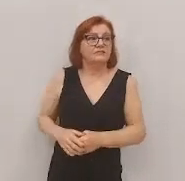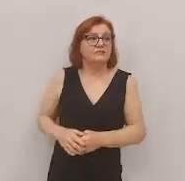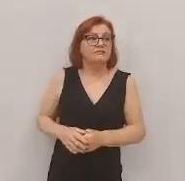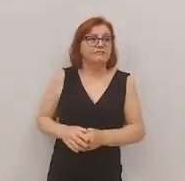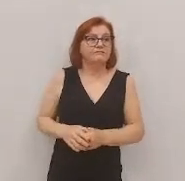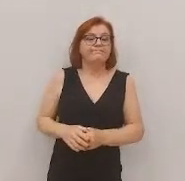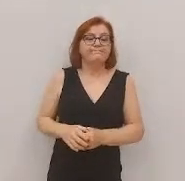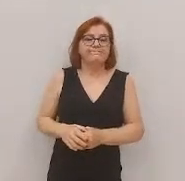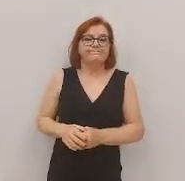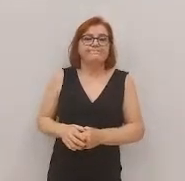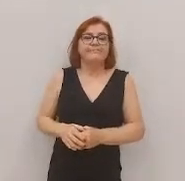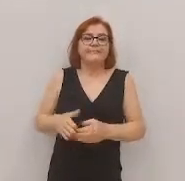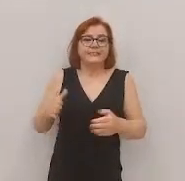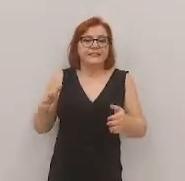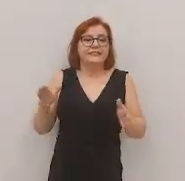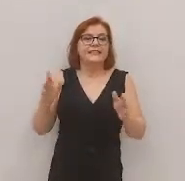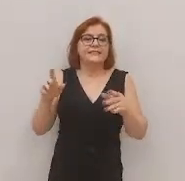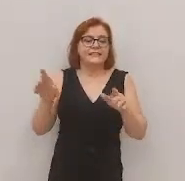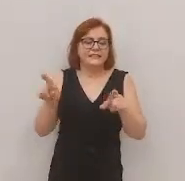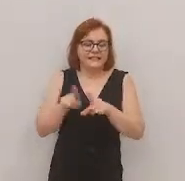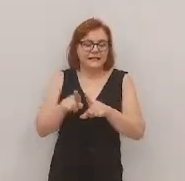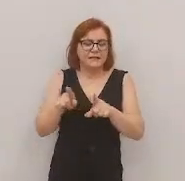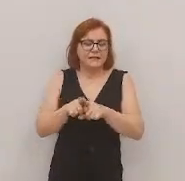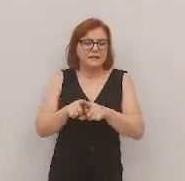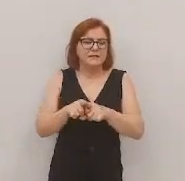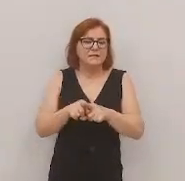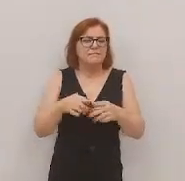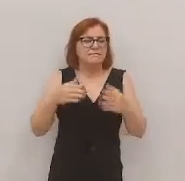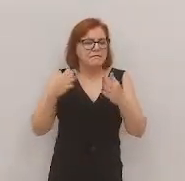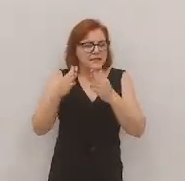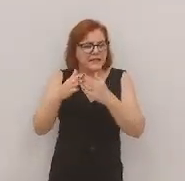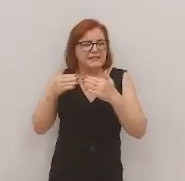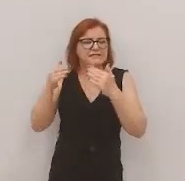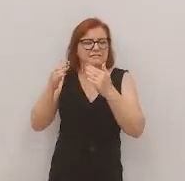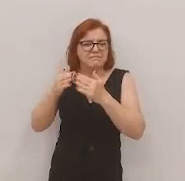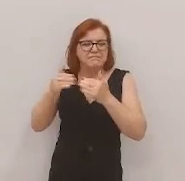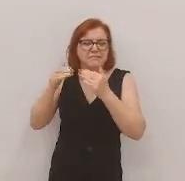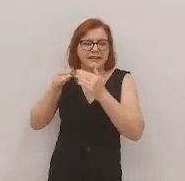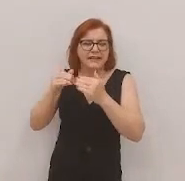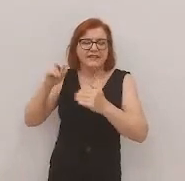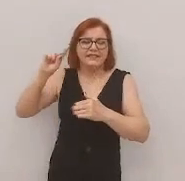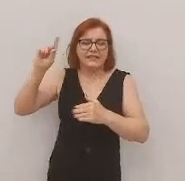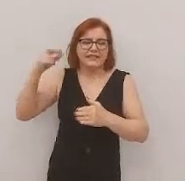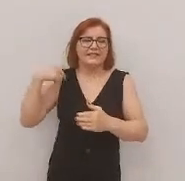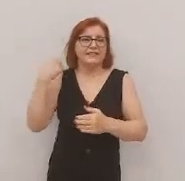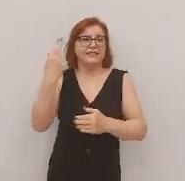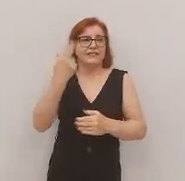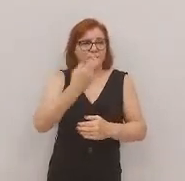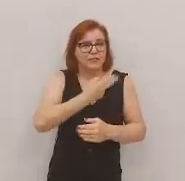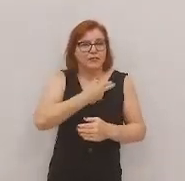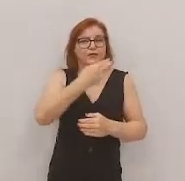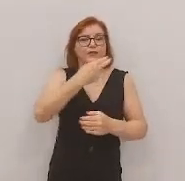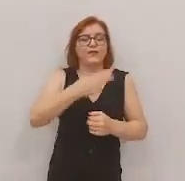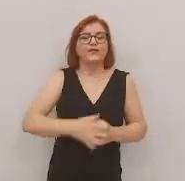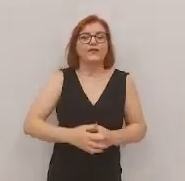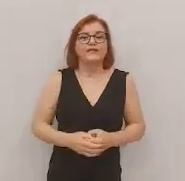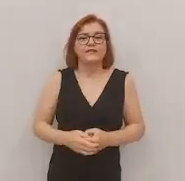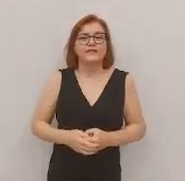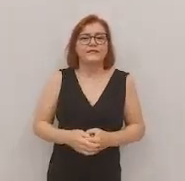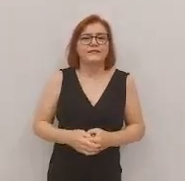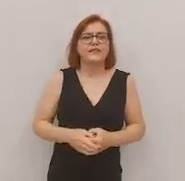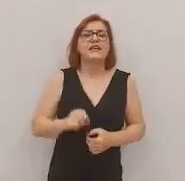e também intercede por nós. Quem separará do amor de